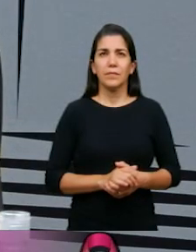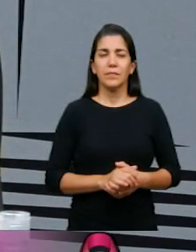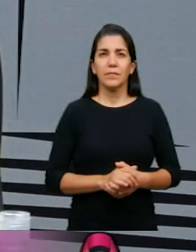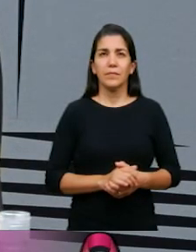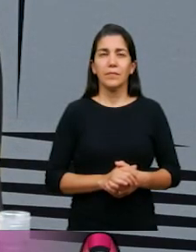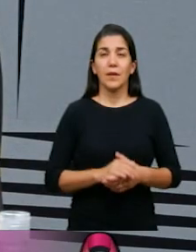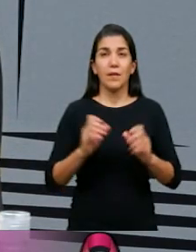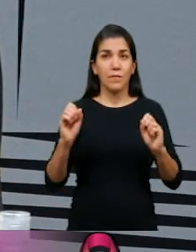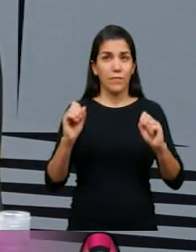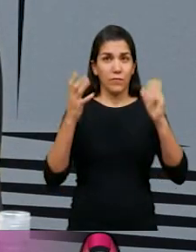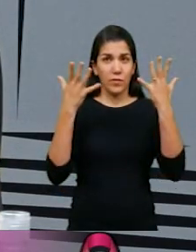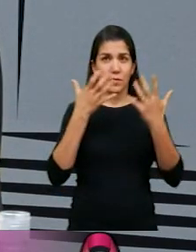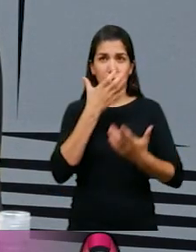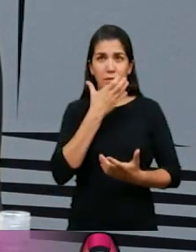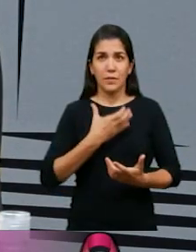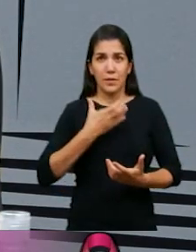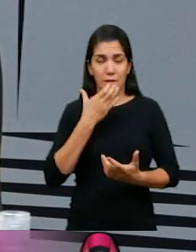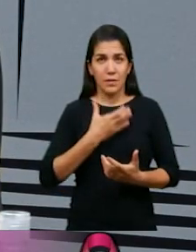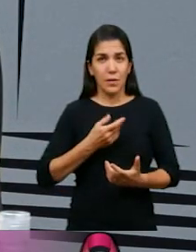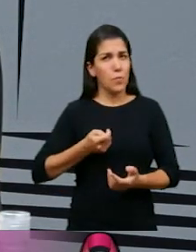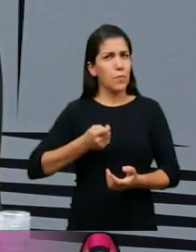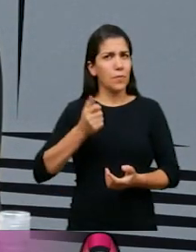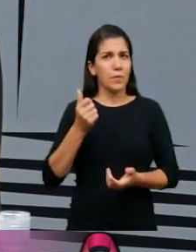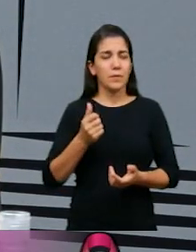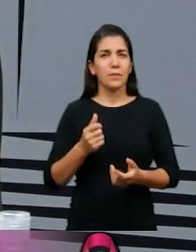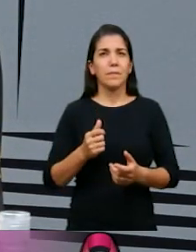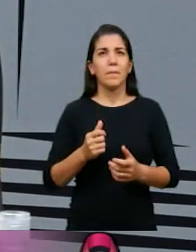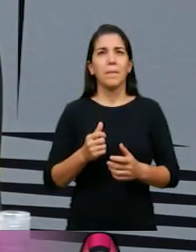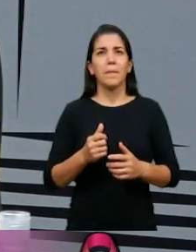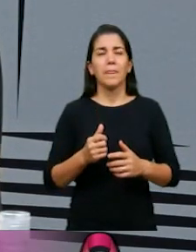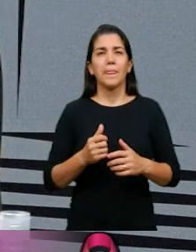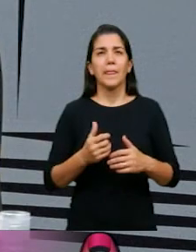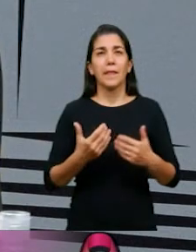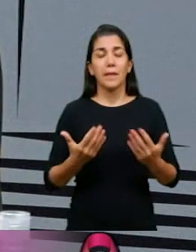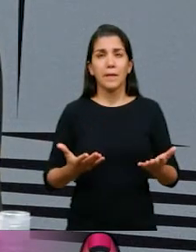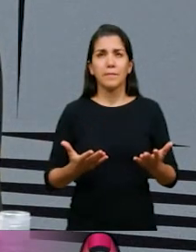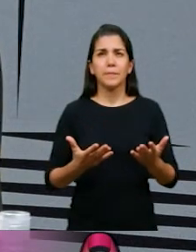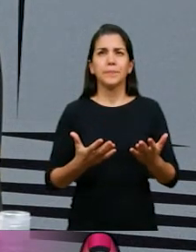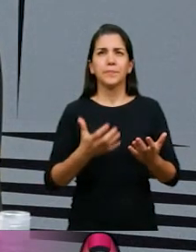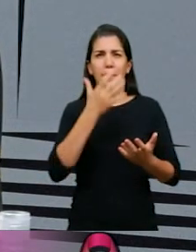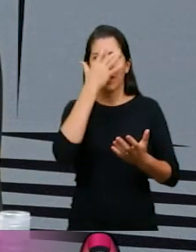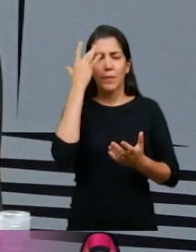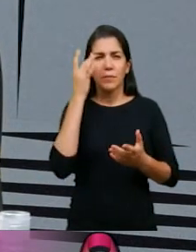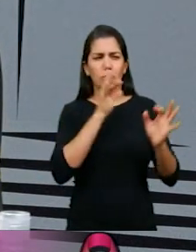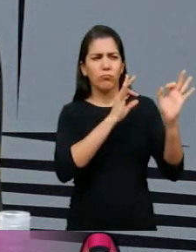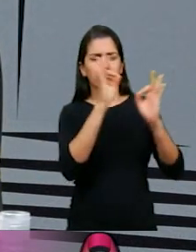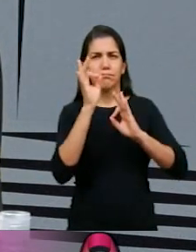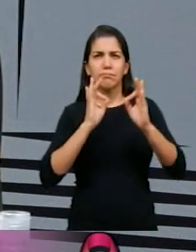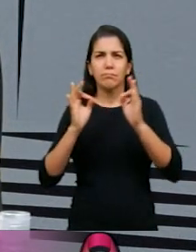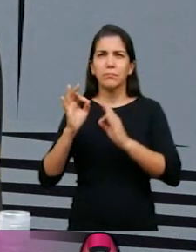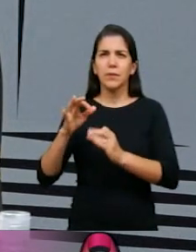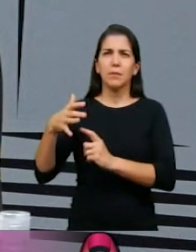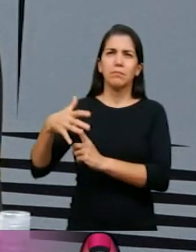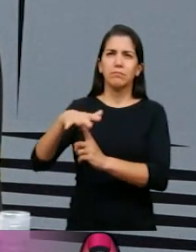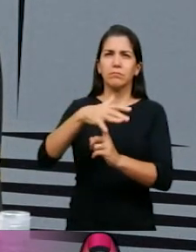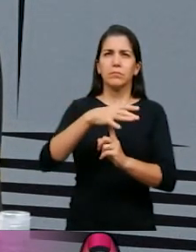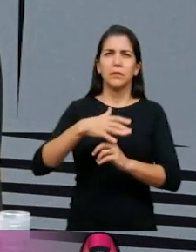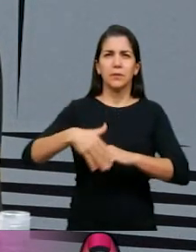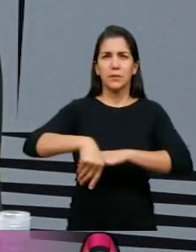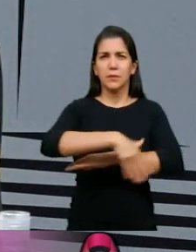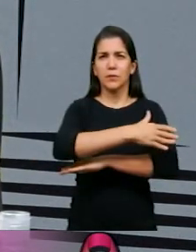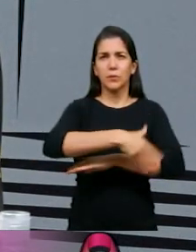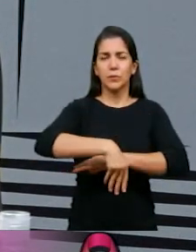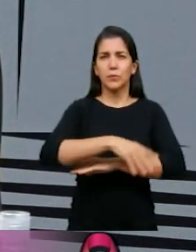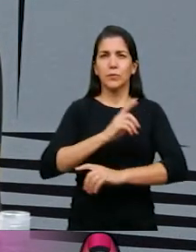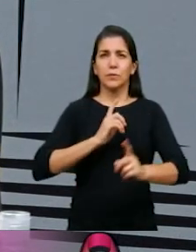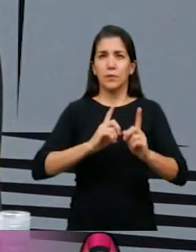festas natalinas, ocasião em que muitos municípios realizam a ornamentação temática de praças, ruas e